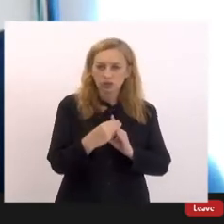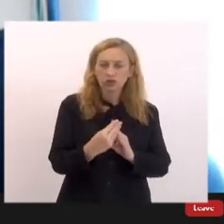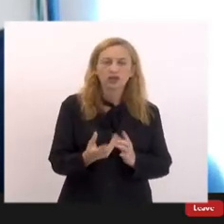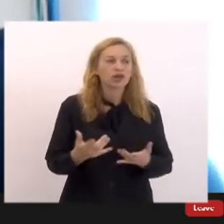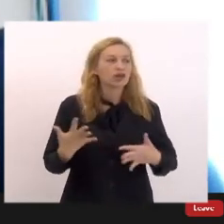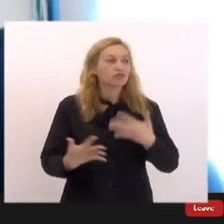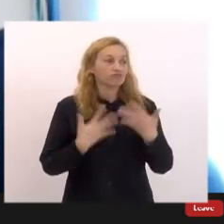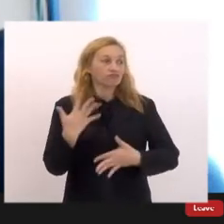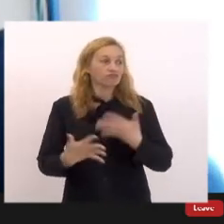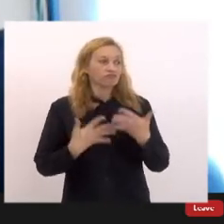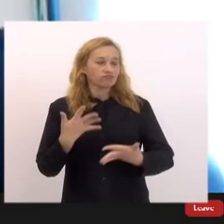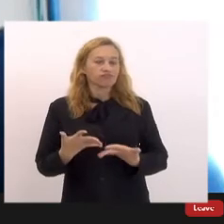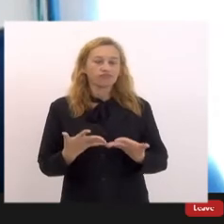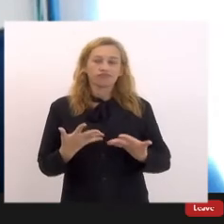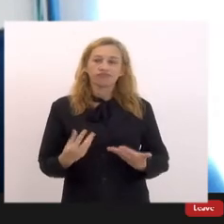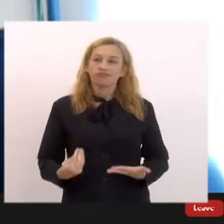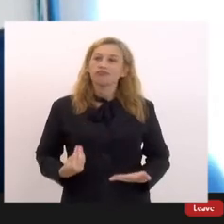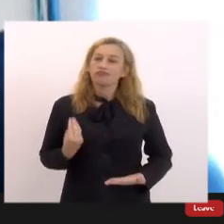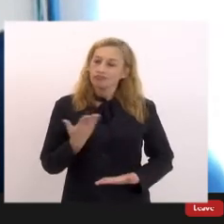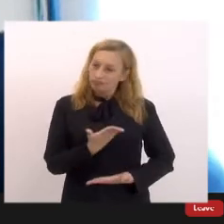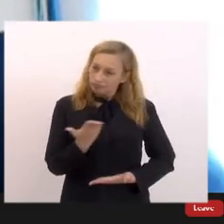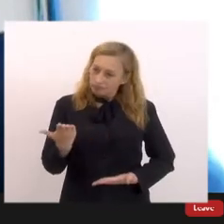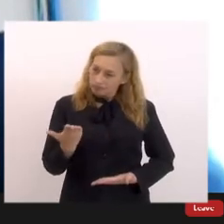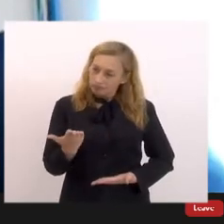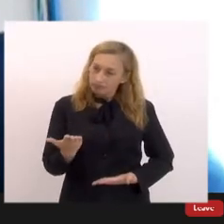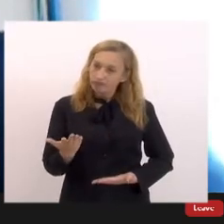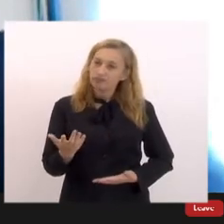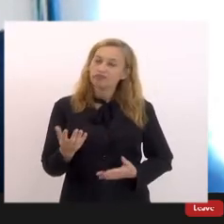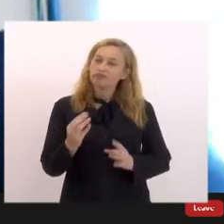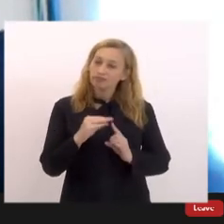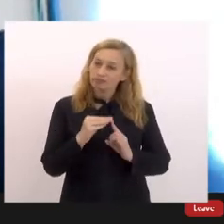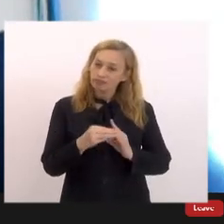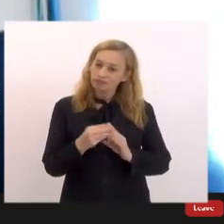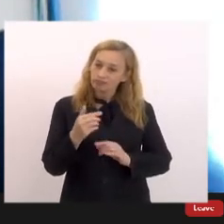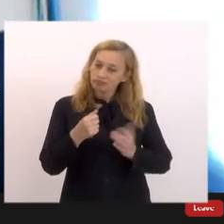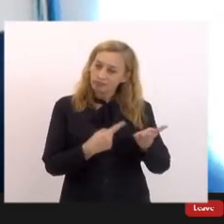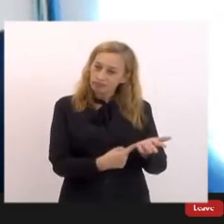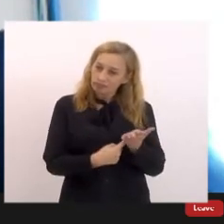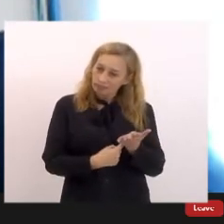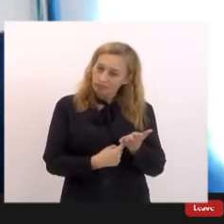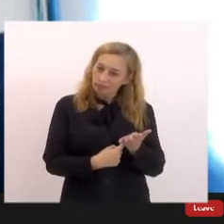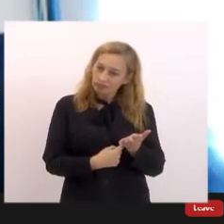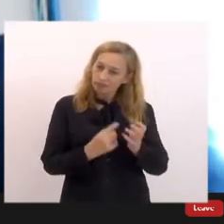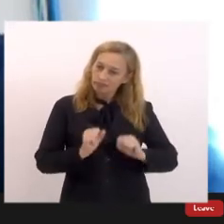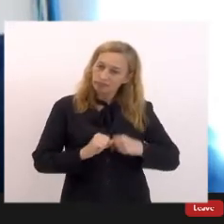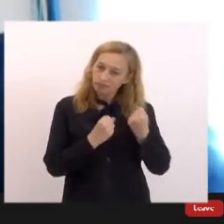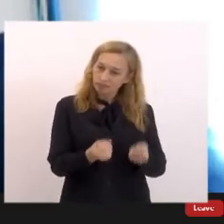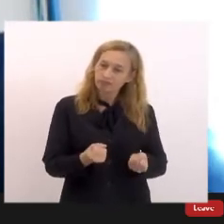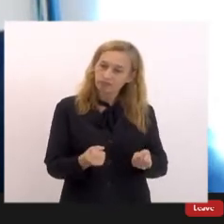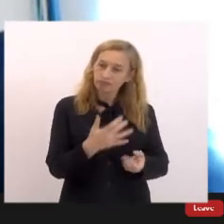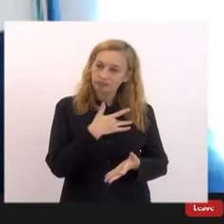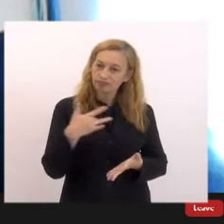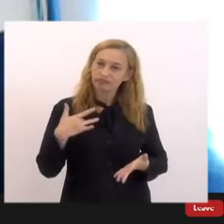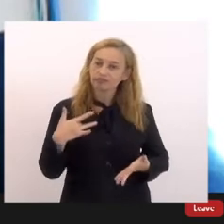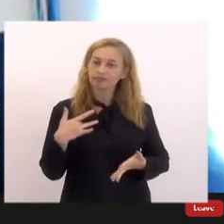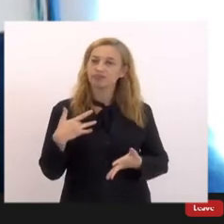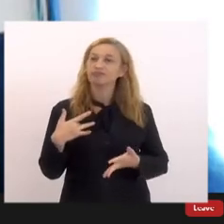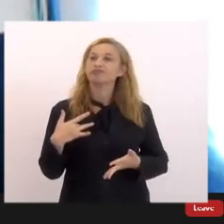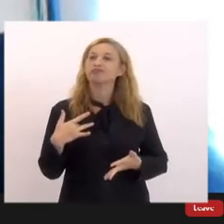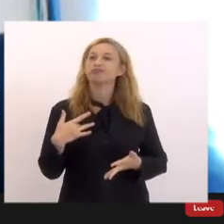sempre um prazer ter a presença da nossa instituição contribuindo, né, com a defesa da saúde pública no nosso país.